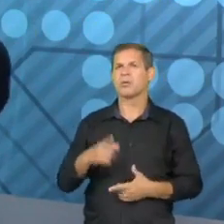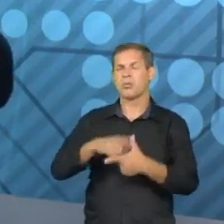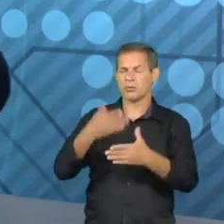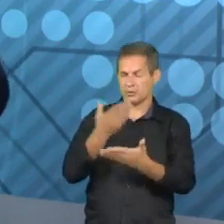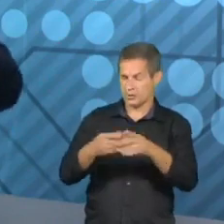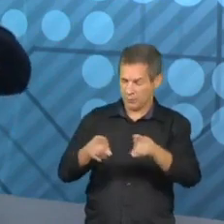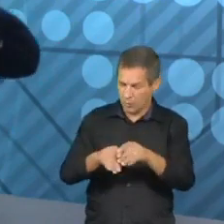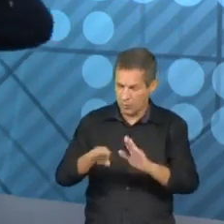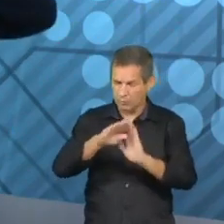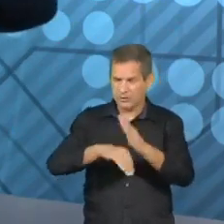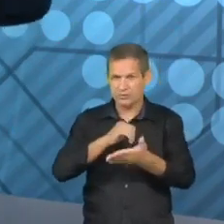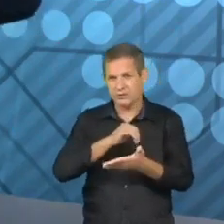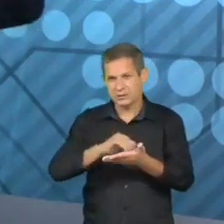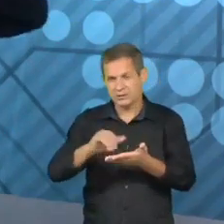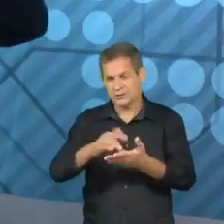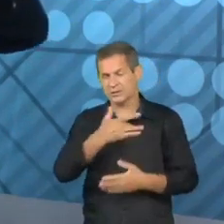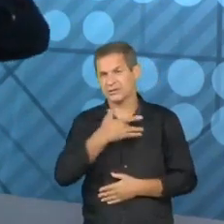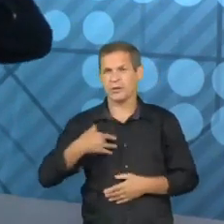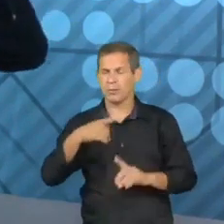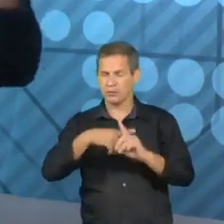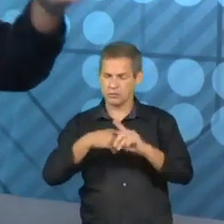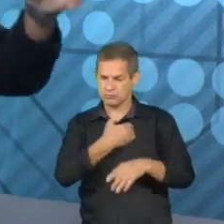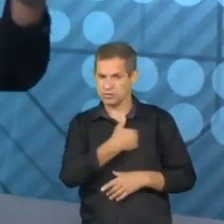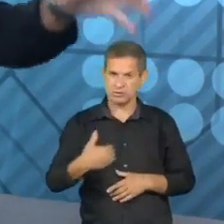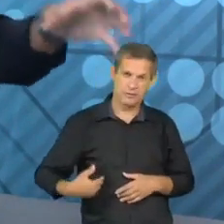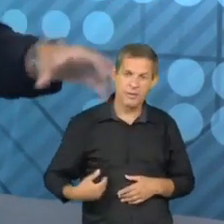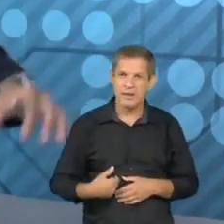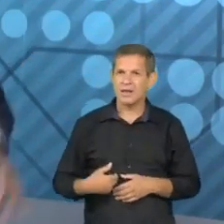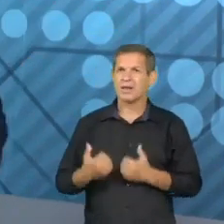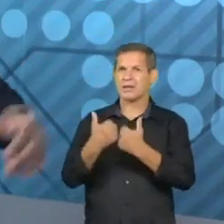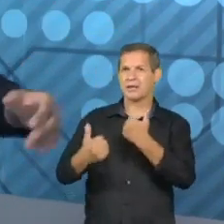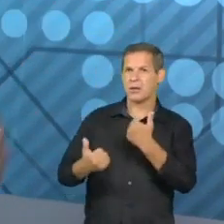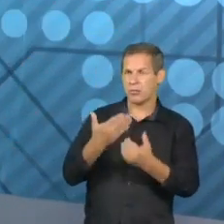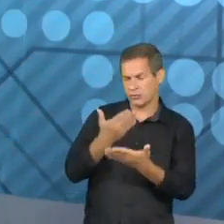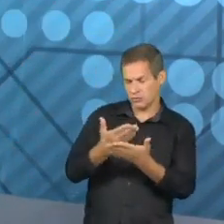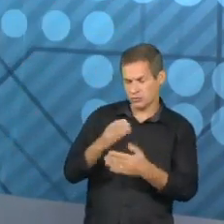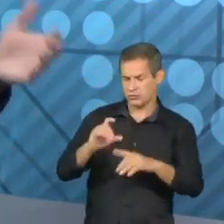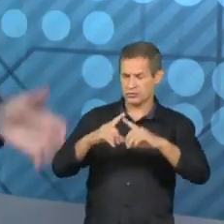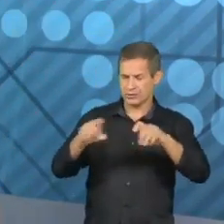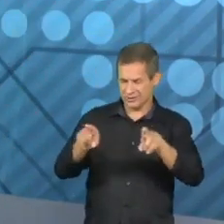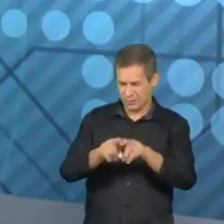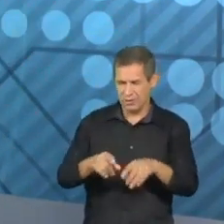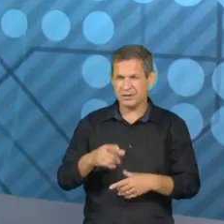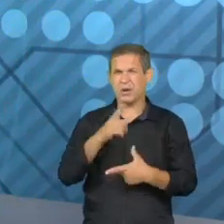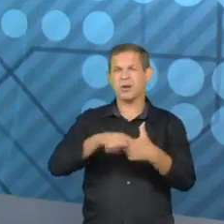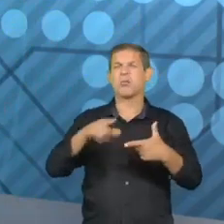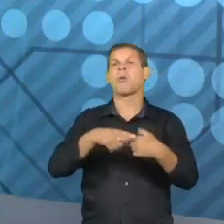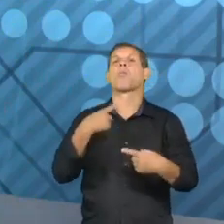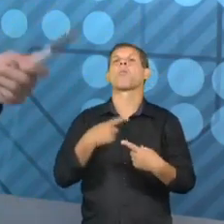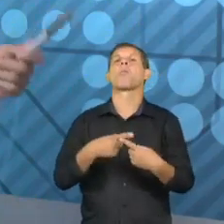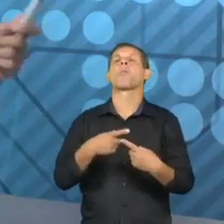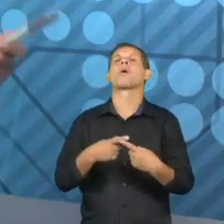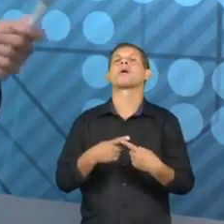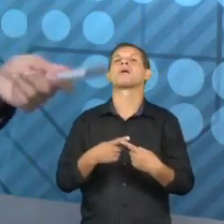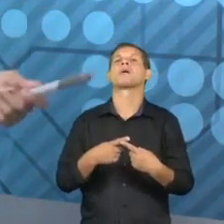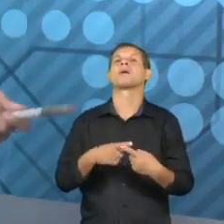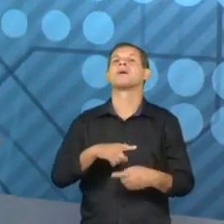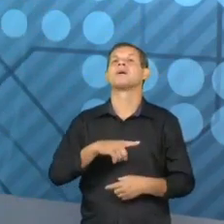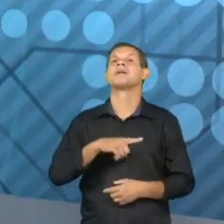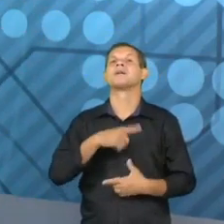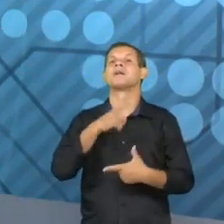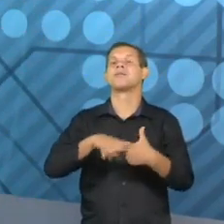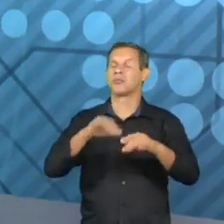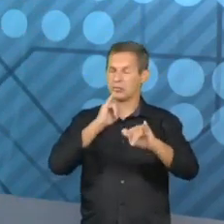alguma secretaria de saúde ou de algum tipo de governo, que é baseado em algum estudo científico, pode ir por água abaixo, porque aí a gente teve uma